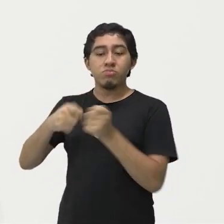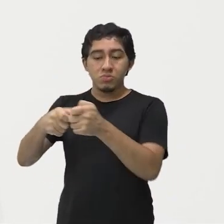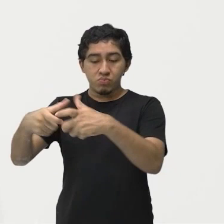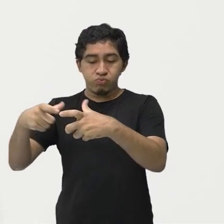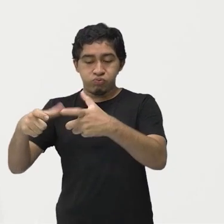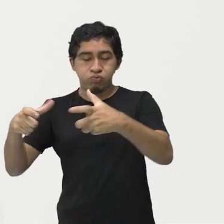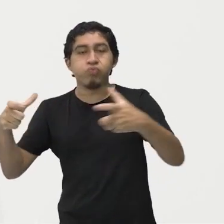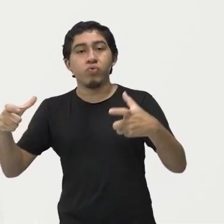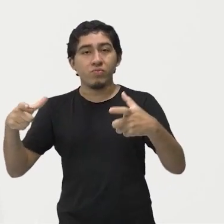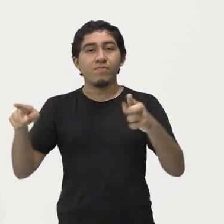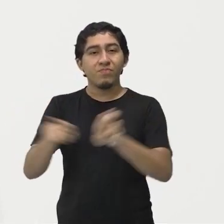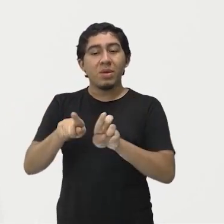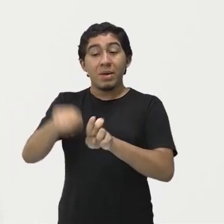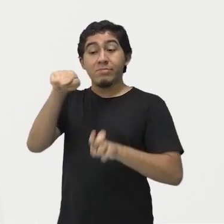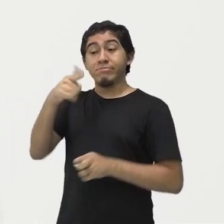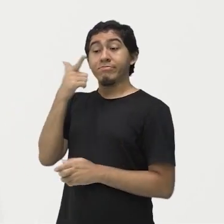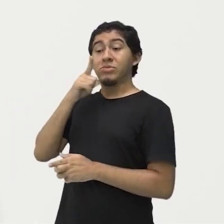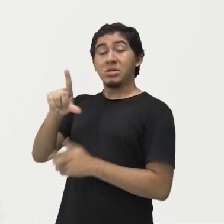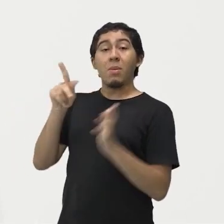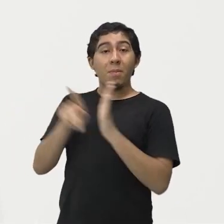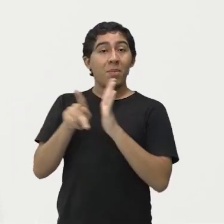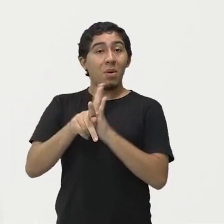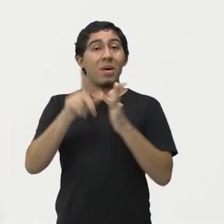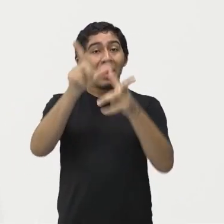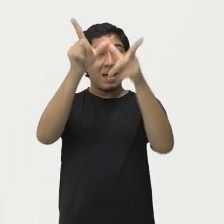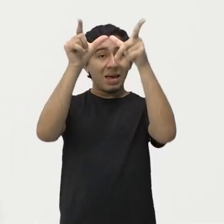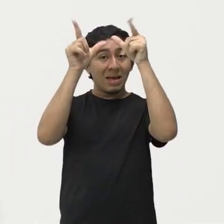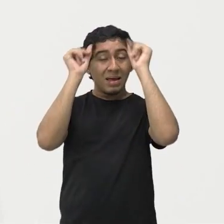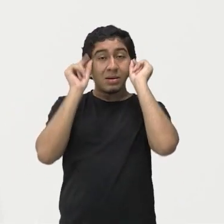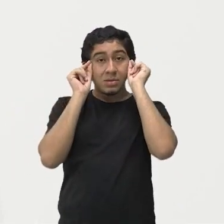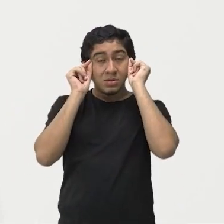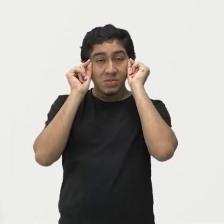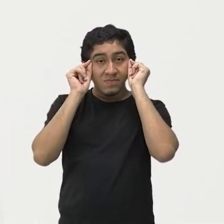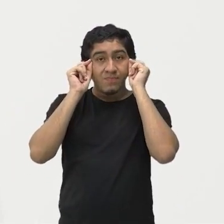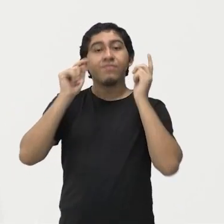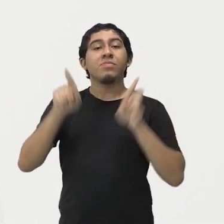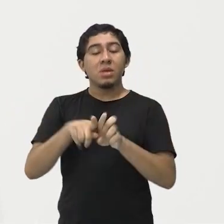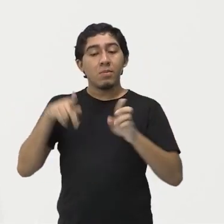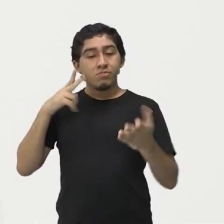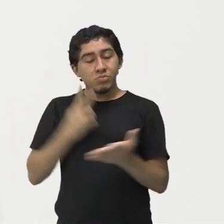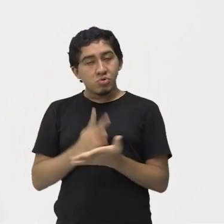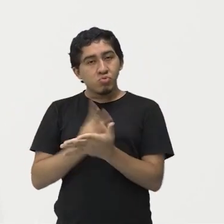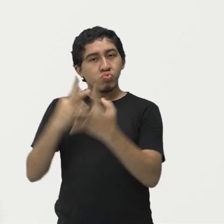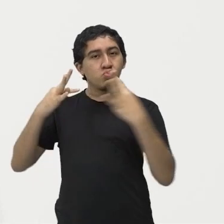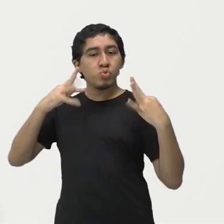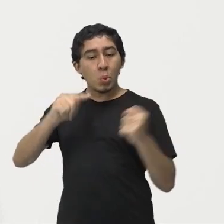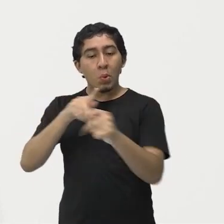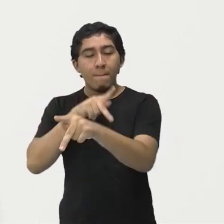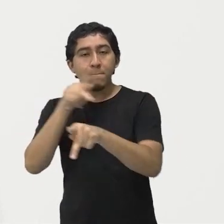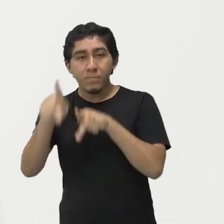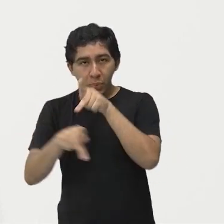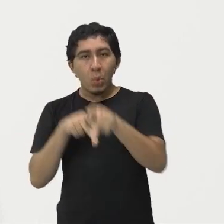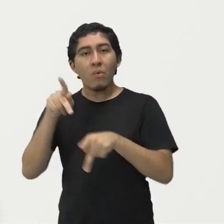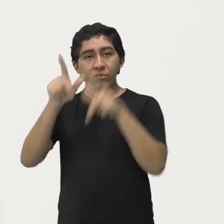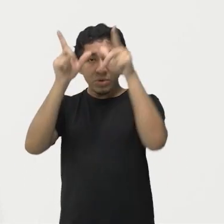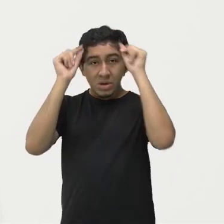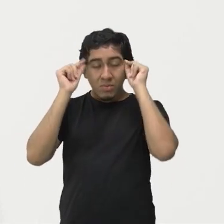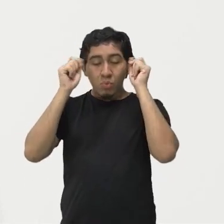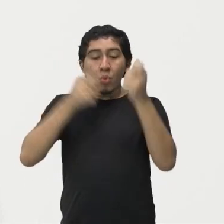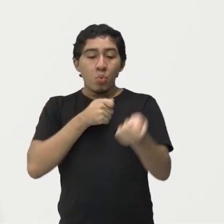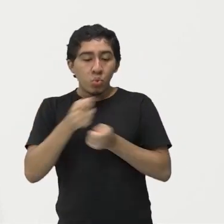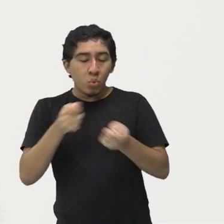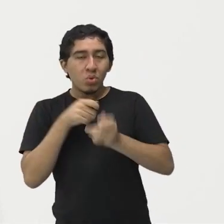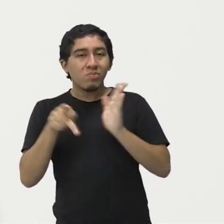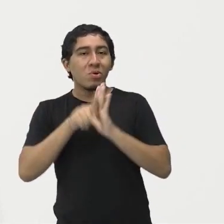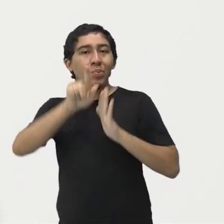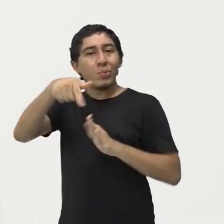a Grécia, mantendo aí todo o povo grego dominado por estrangeiros até o século